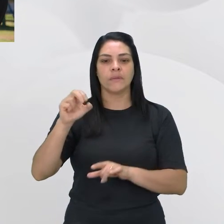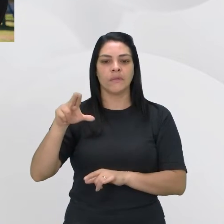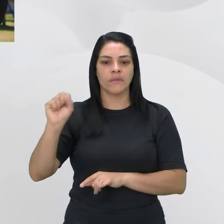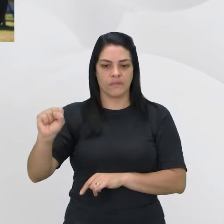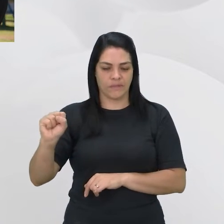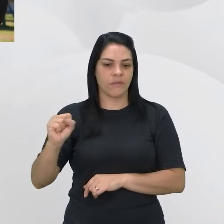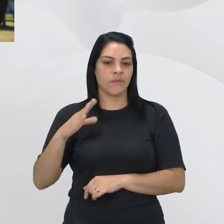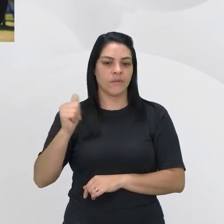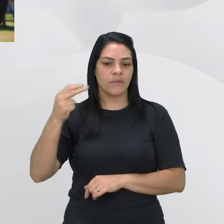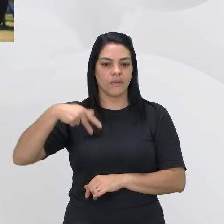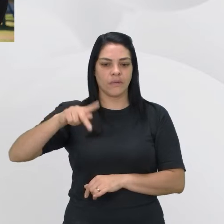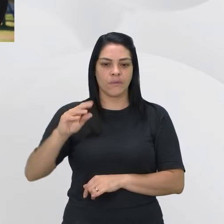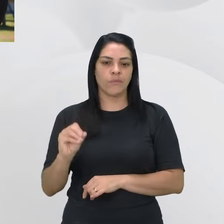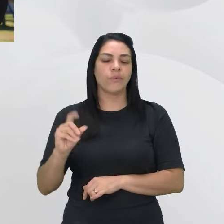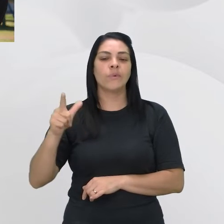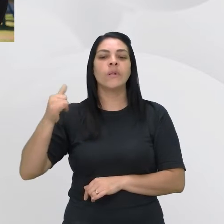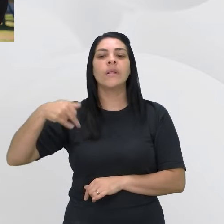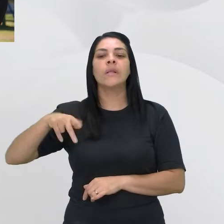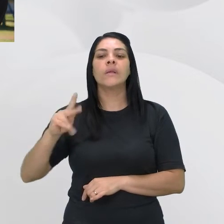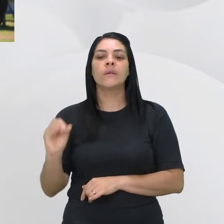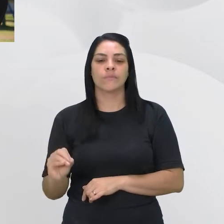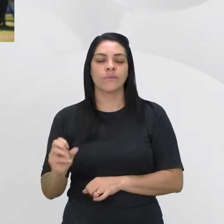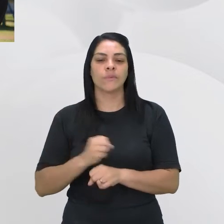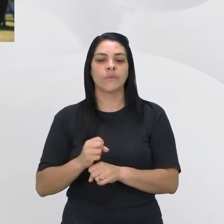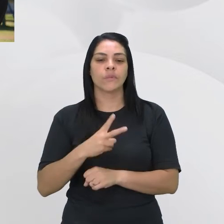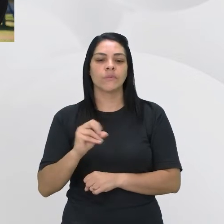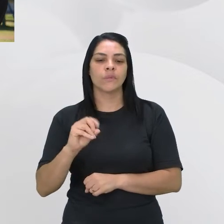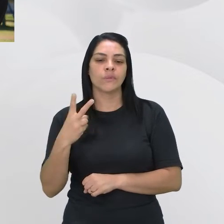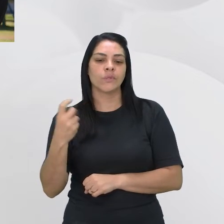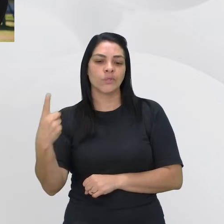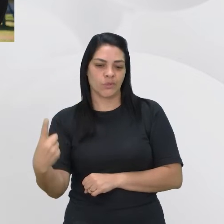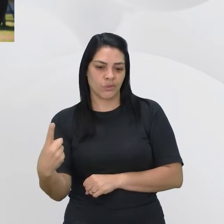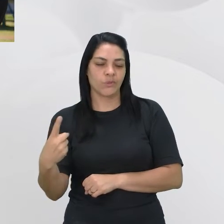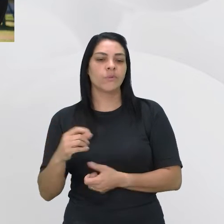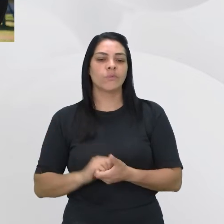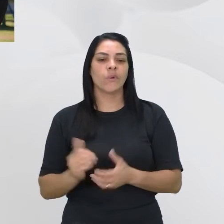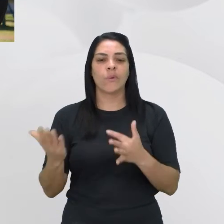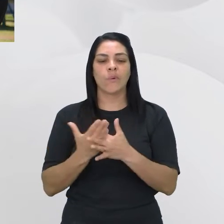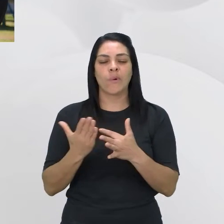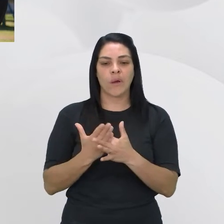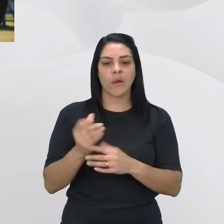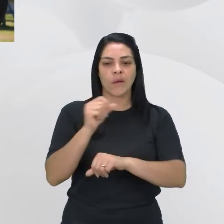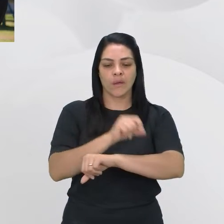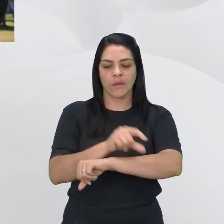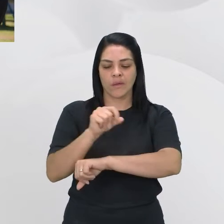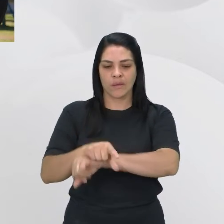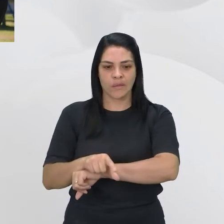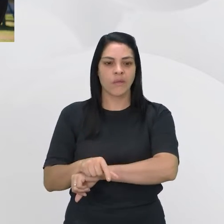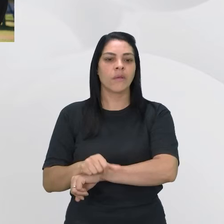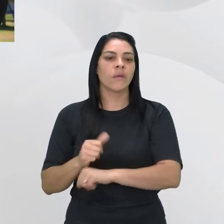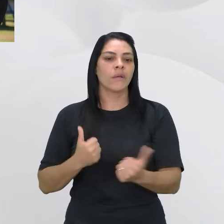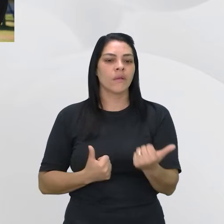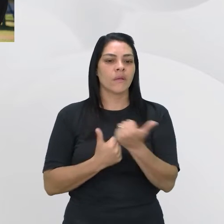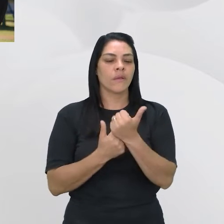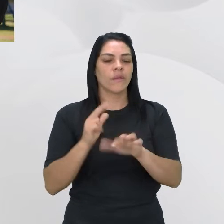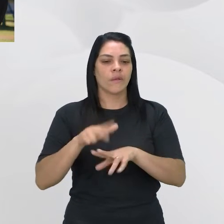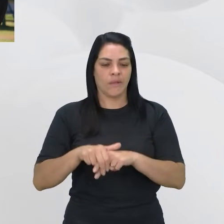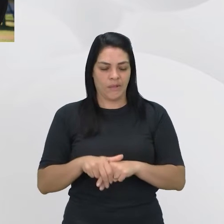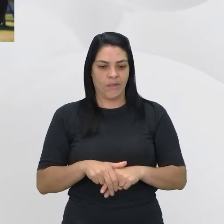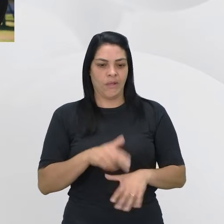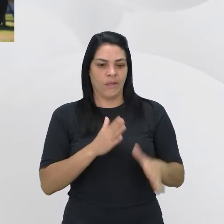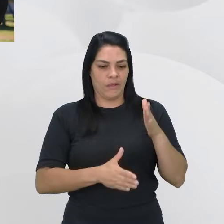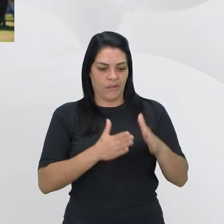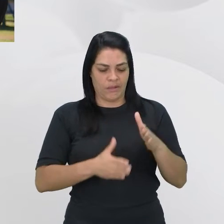de 2021, né? No meio ainda do confinamento, daquele revezamento por conta da pandemia, mas a